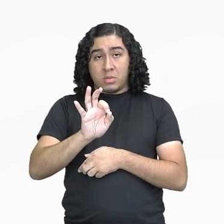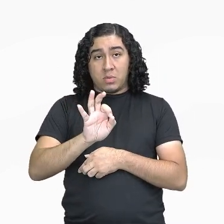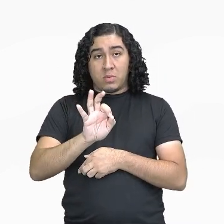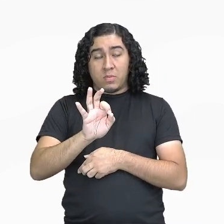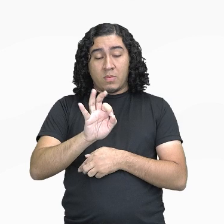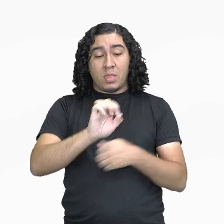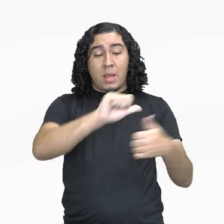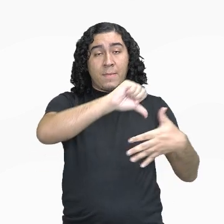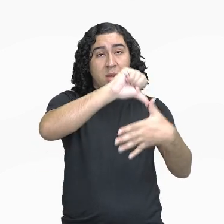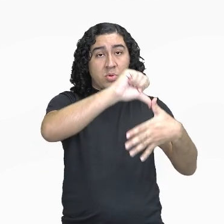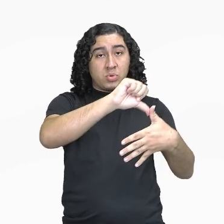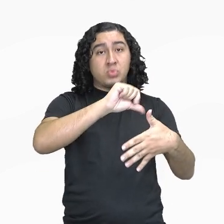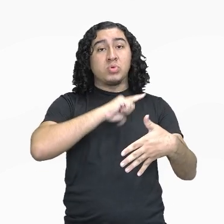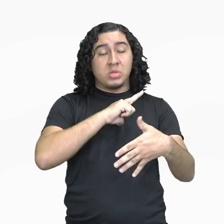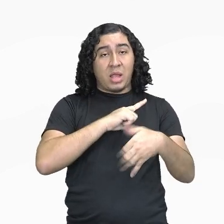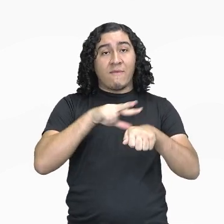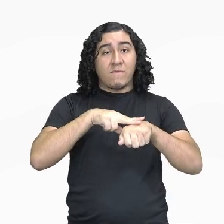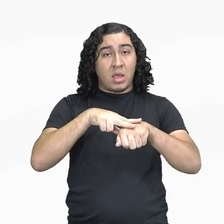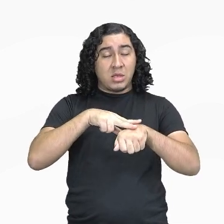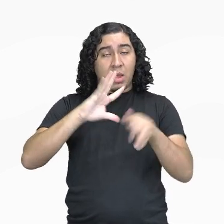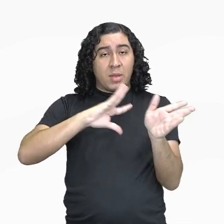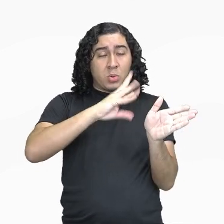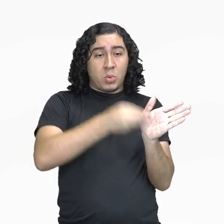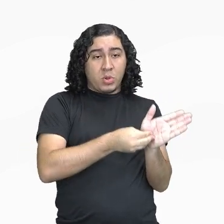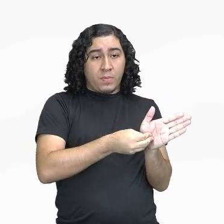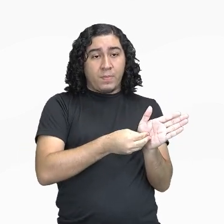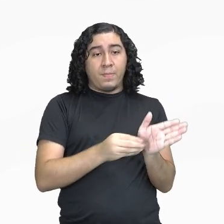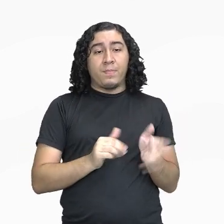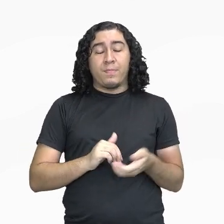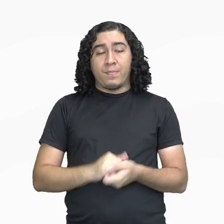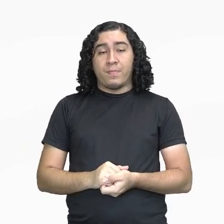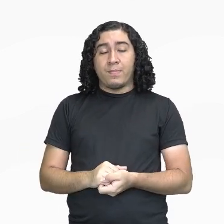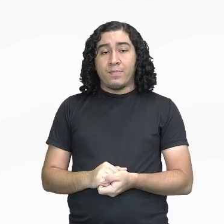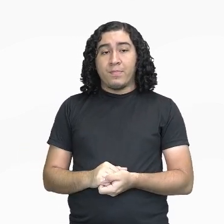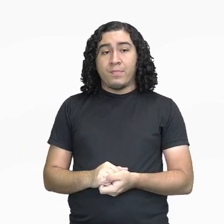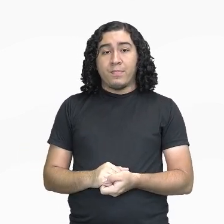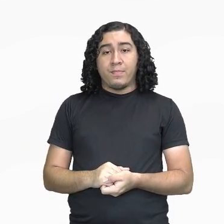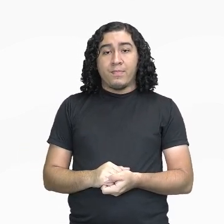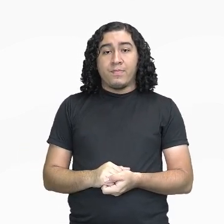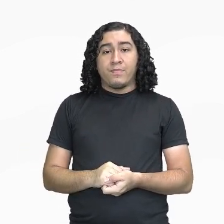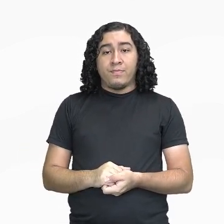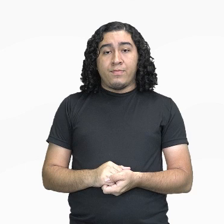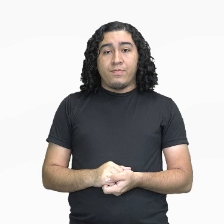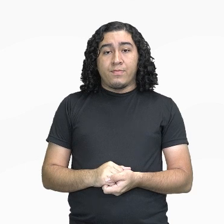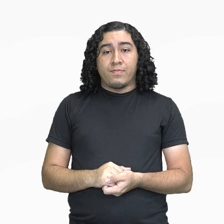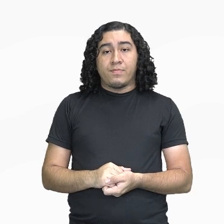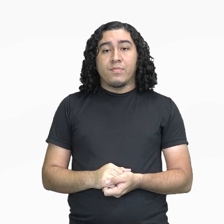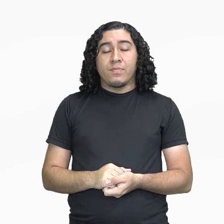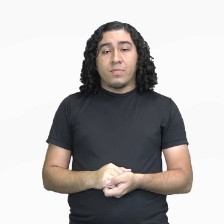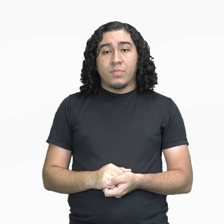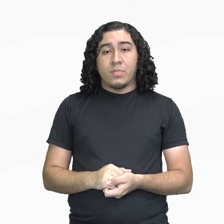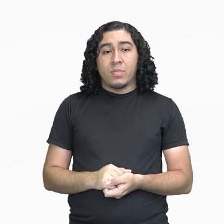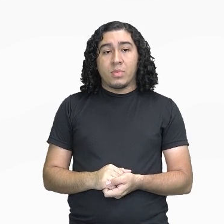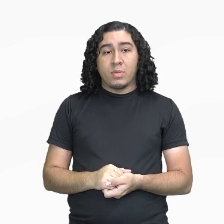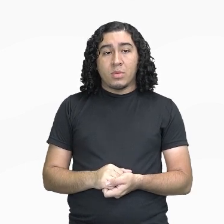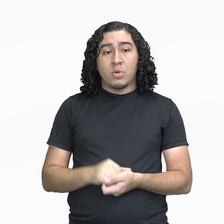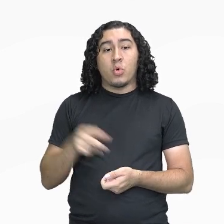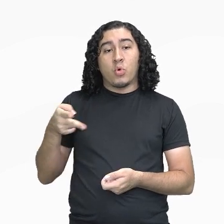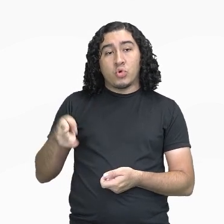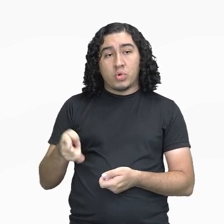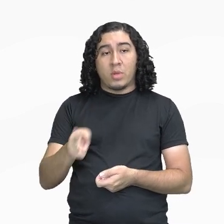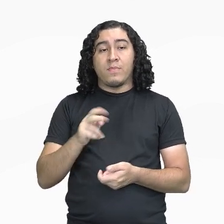formada pela floresta amazônica, tá? E continuando, a gente vai ver novamente aqui